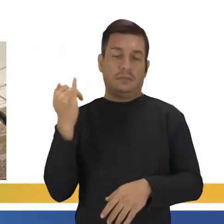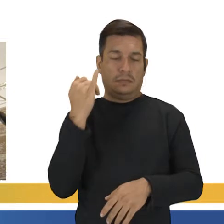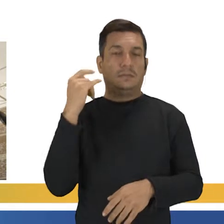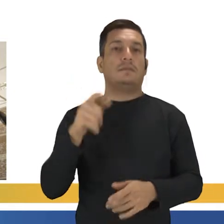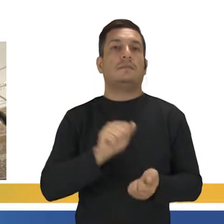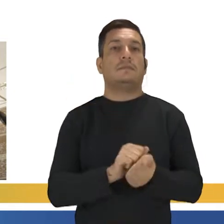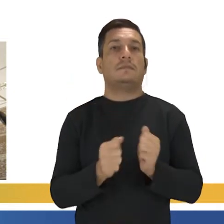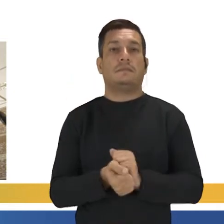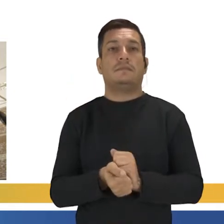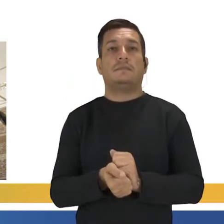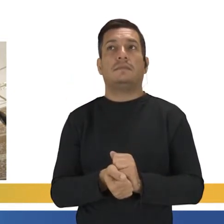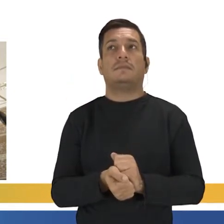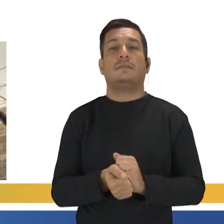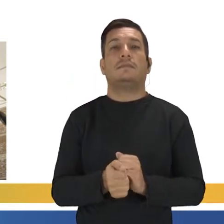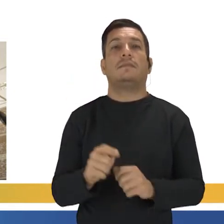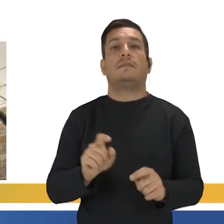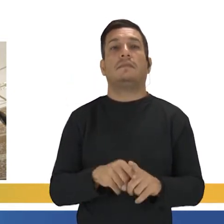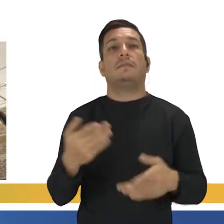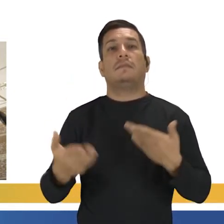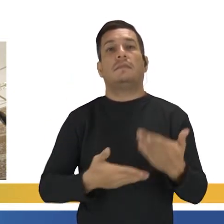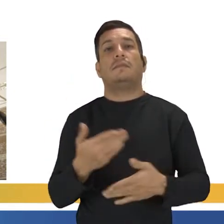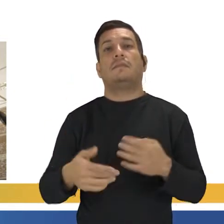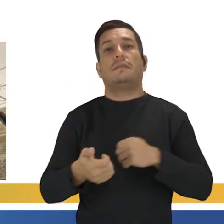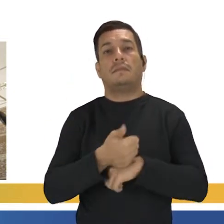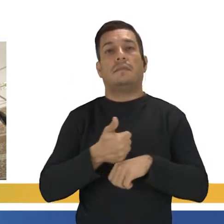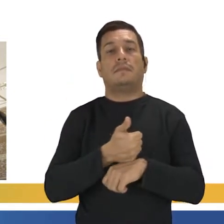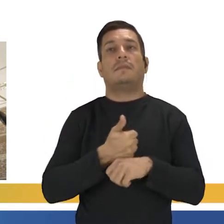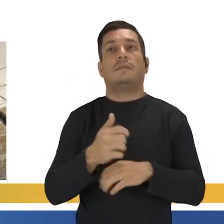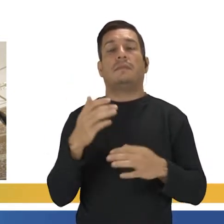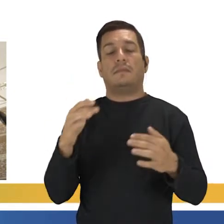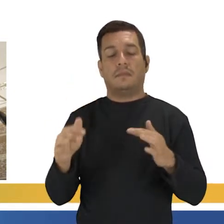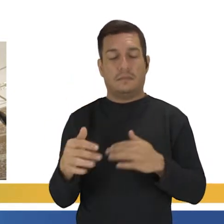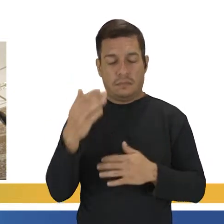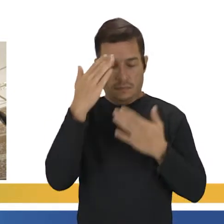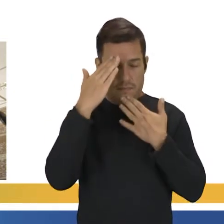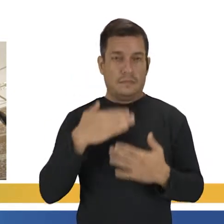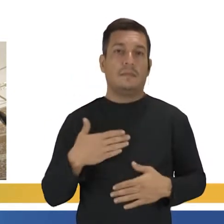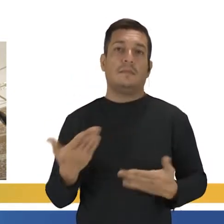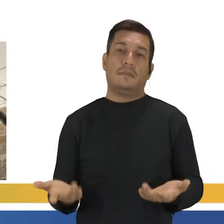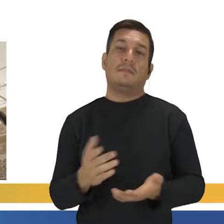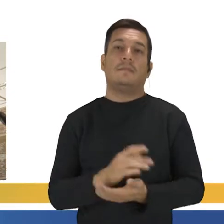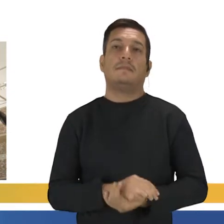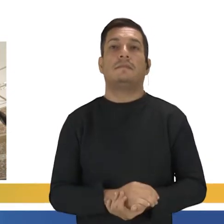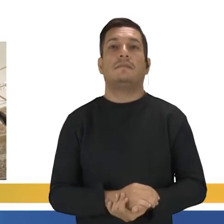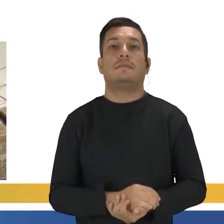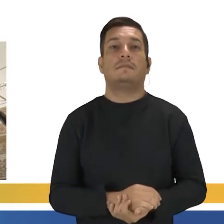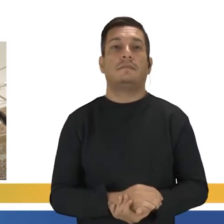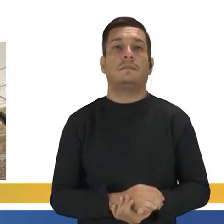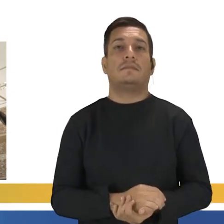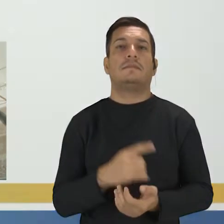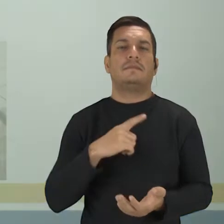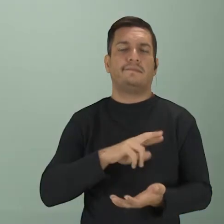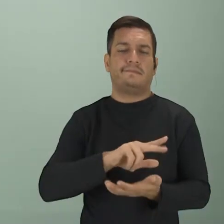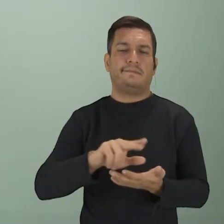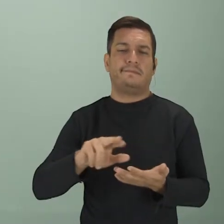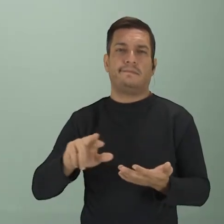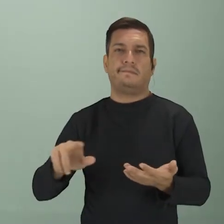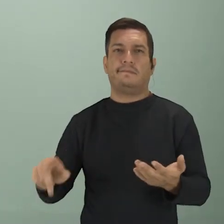os exógenos? Qualidade e quantidade da sobrecarga, alimentação, meio social, o clima é importante,